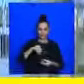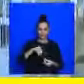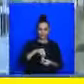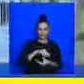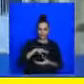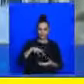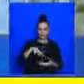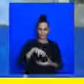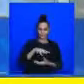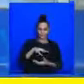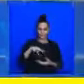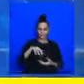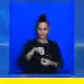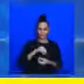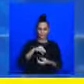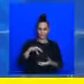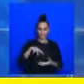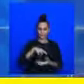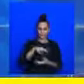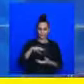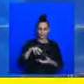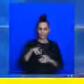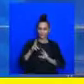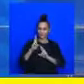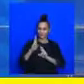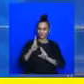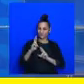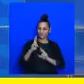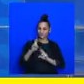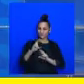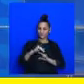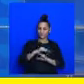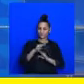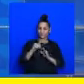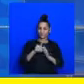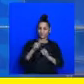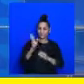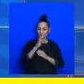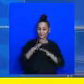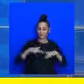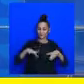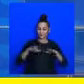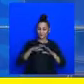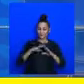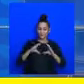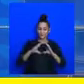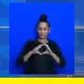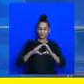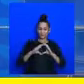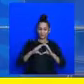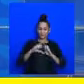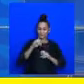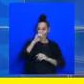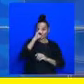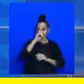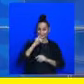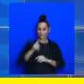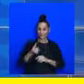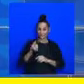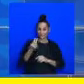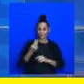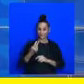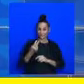Embaralhando o globo, girando. Vale a torcida em todo o Brasil, Time Mania. 62.